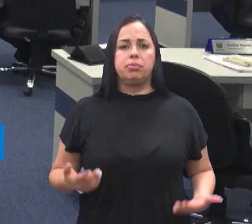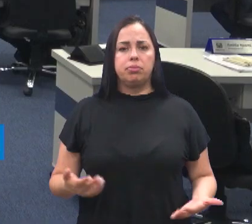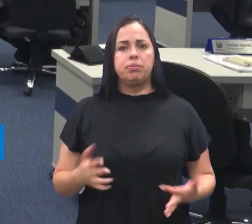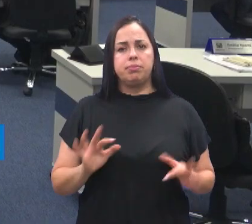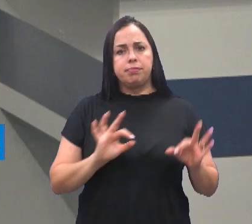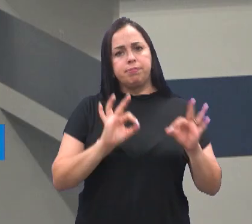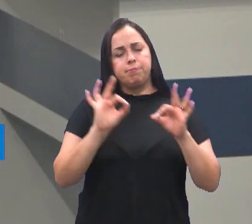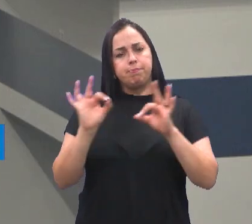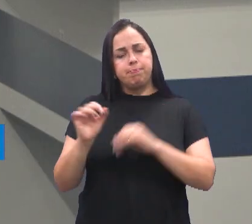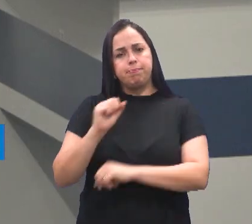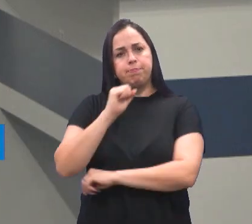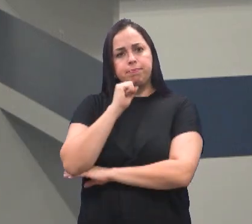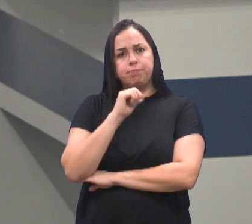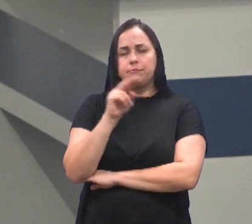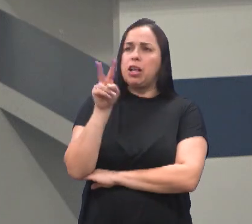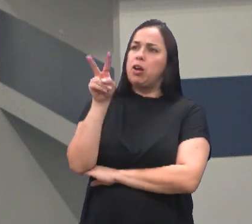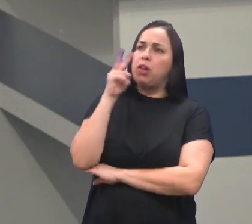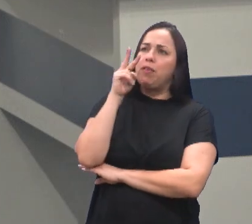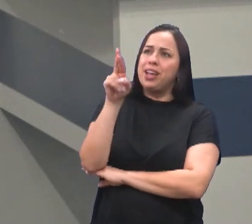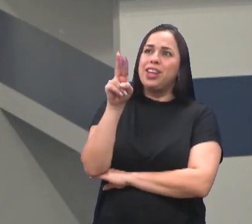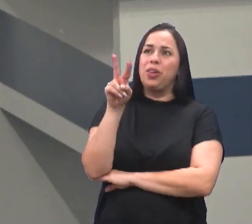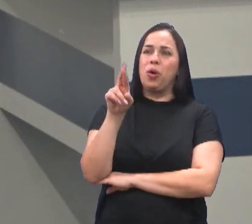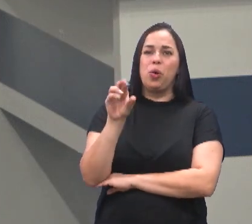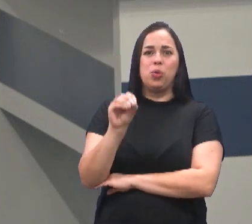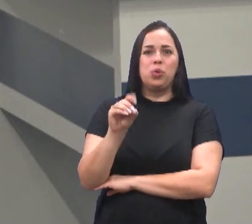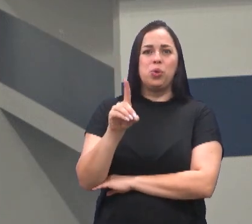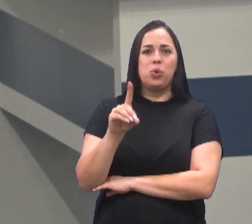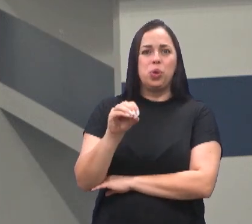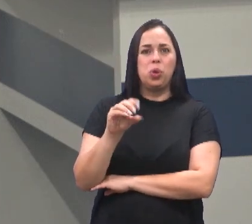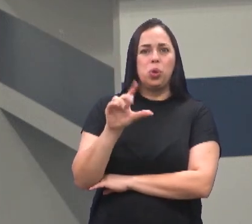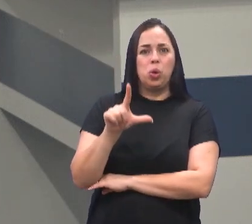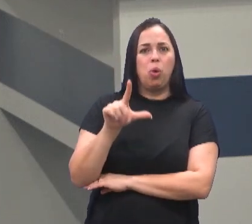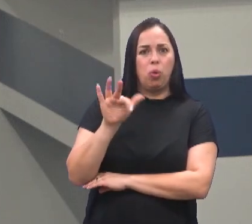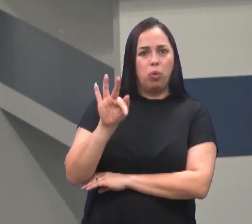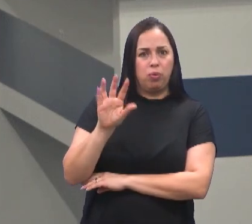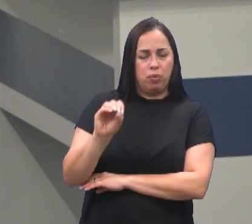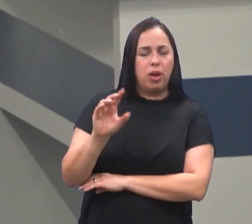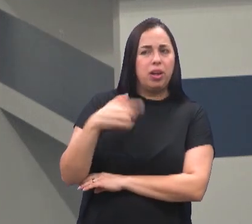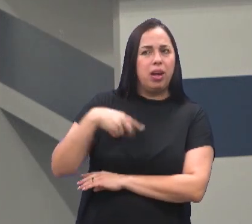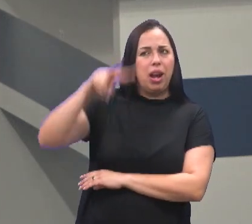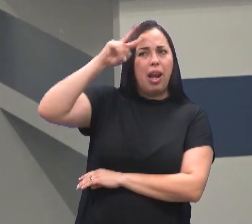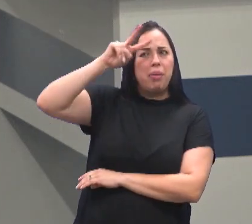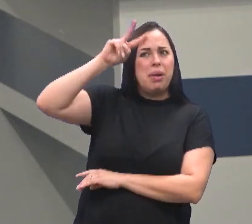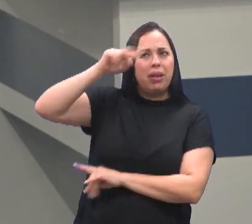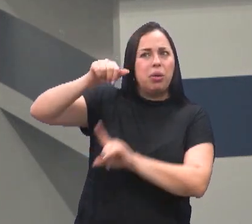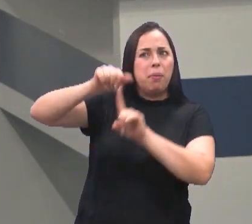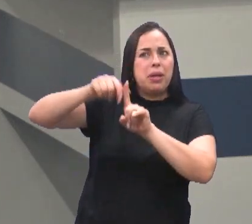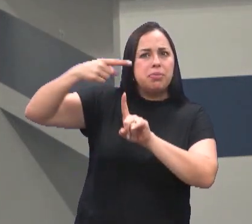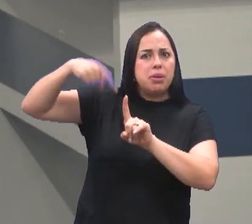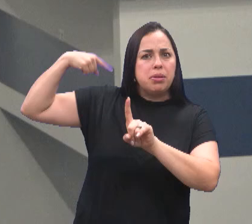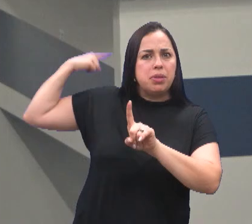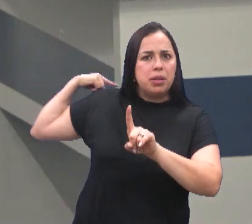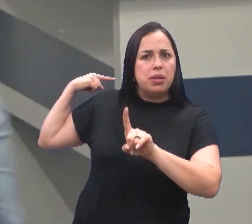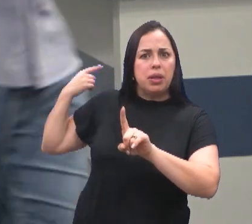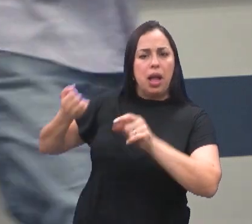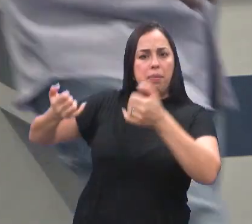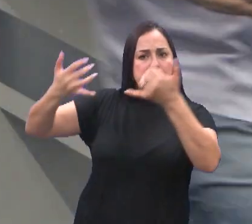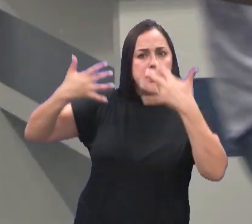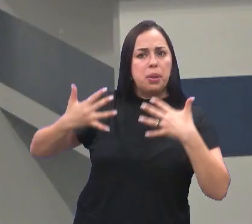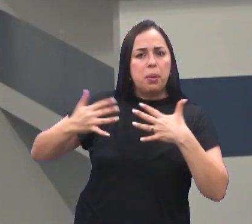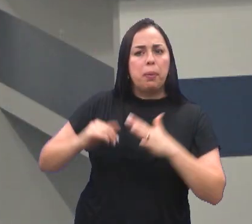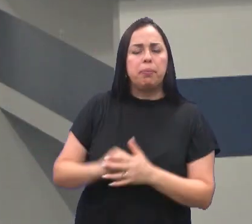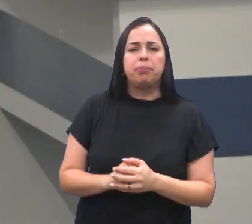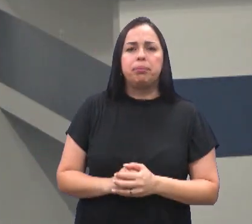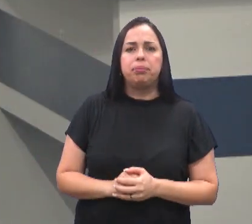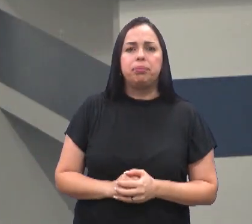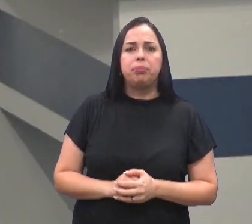o Rodolfo, lembrando aqui do episódio que aconteceu faz um mês, que ele nos relatou.